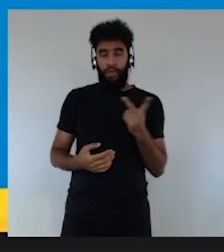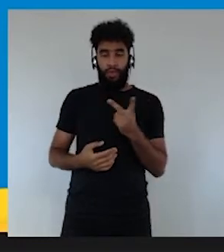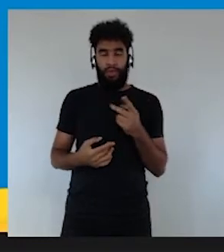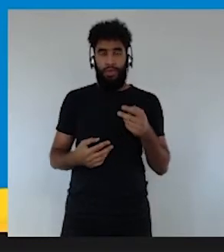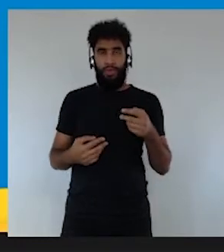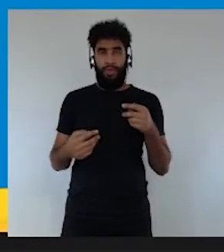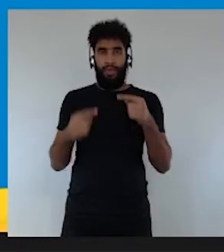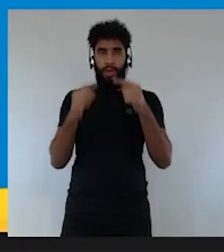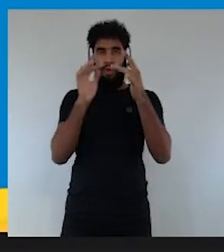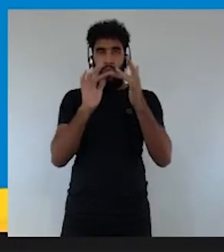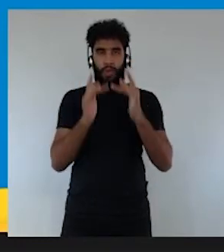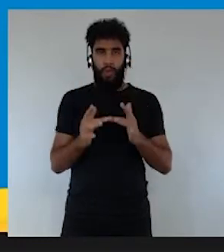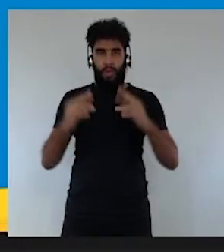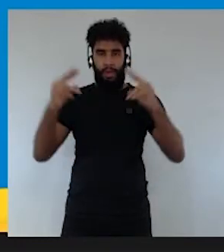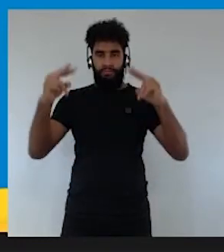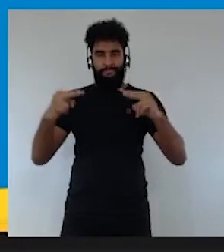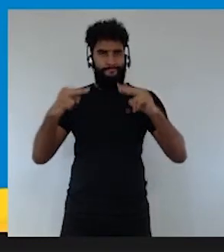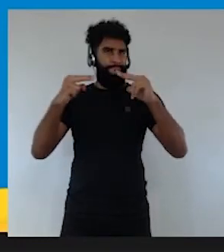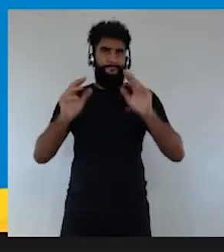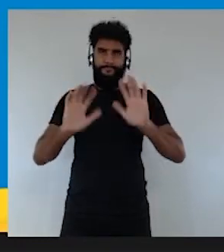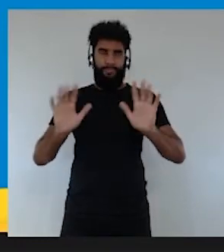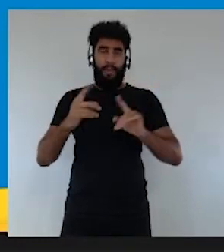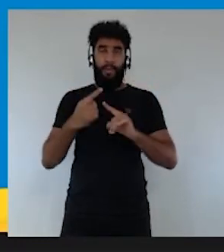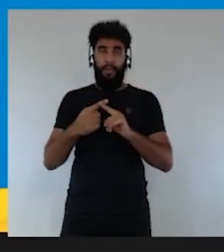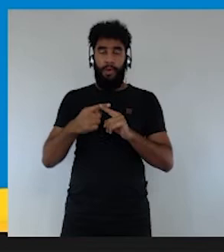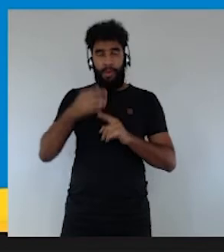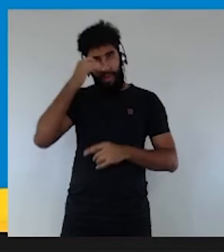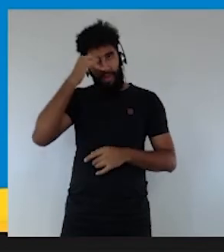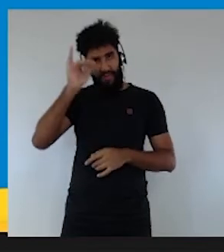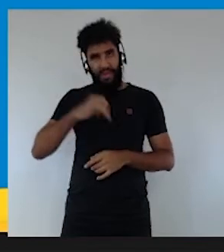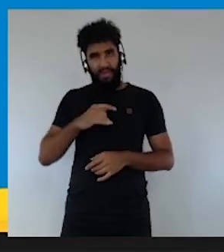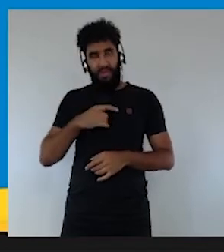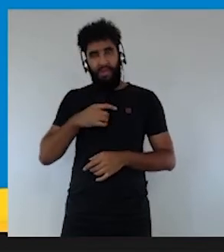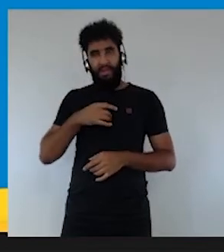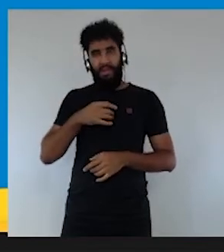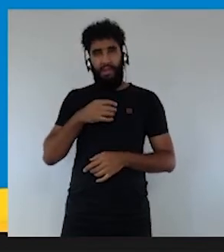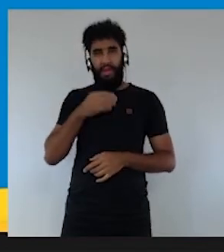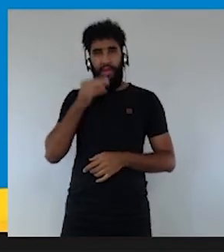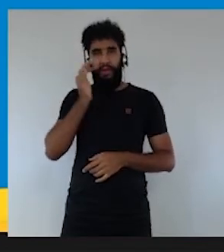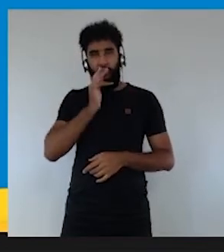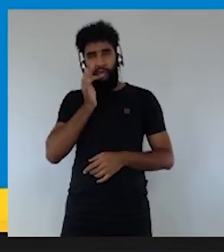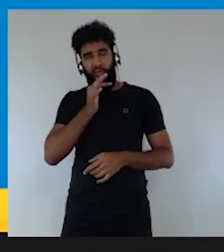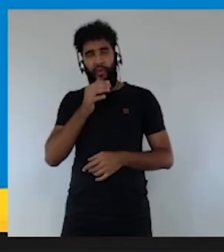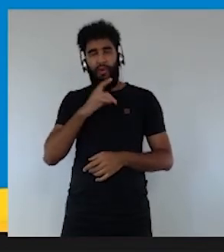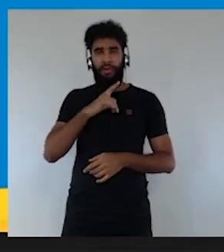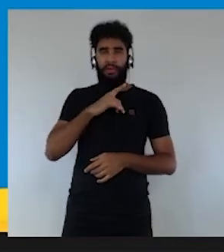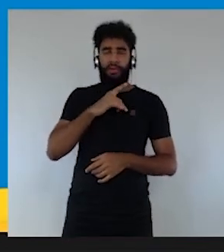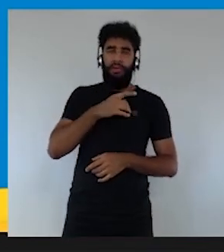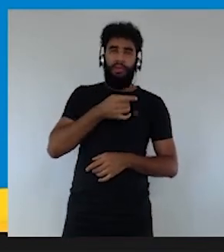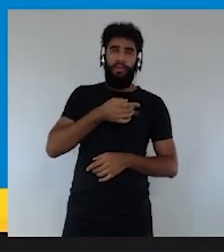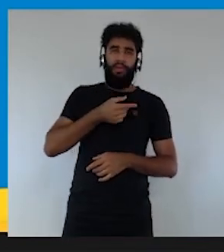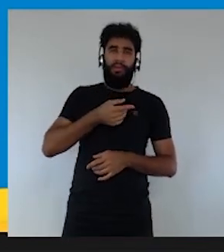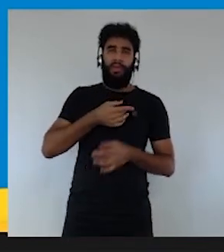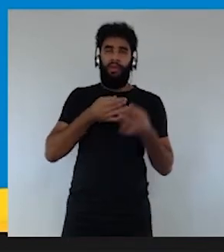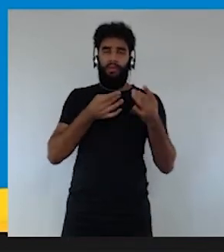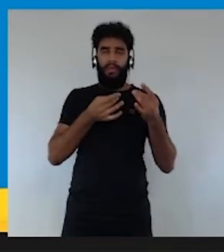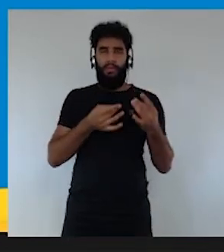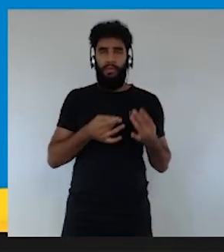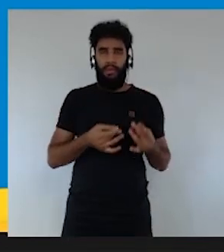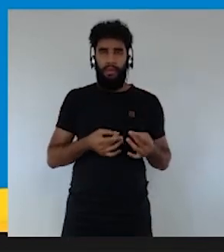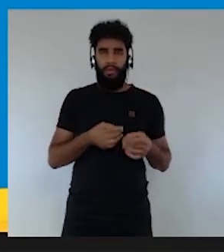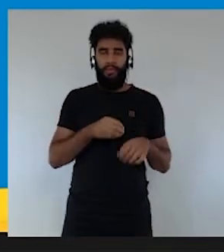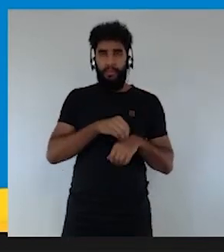essa reunião particular para evitar vazamento das informações. Então, uma das recomendações é se um árbitro, uma das